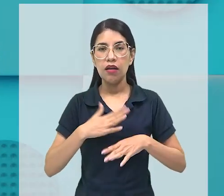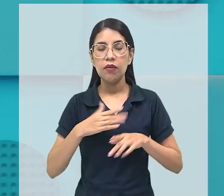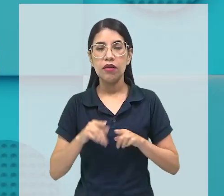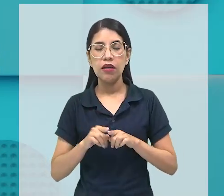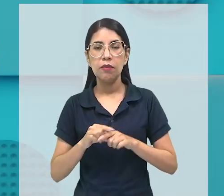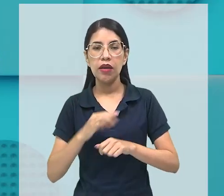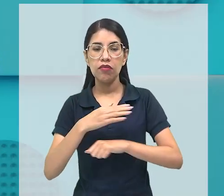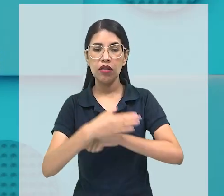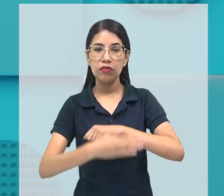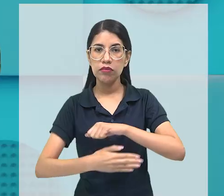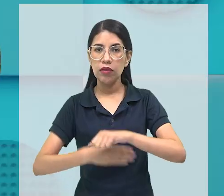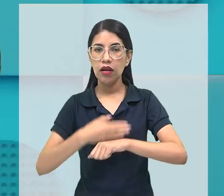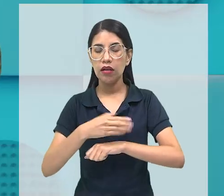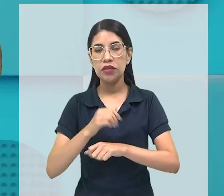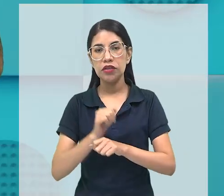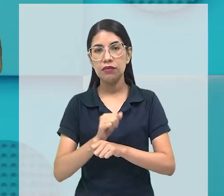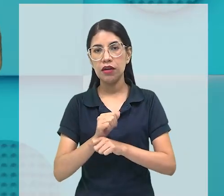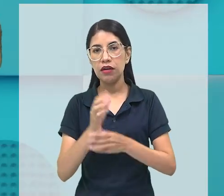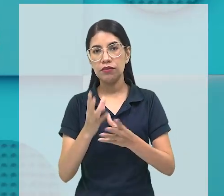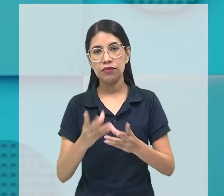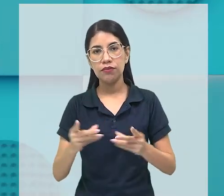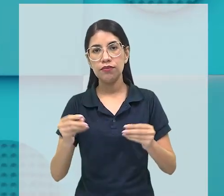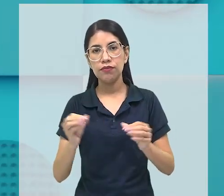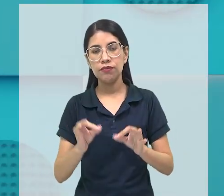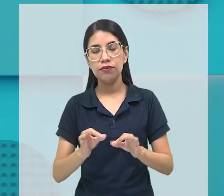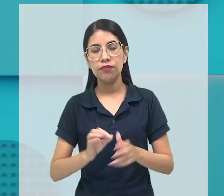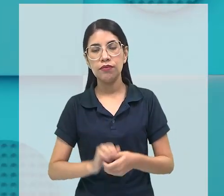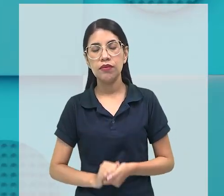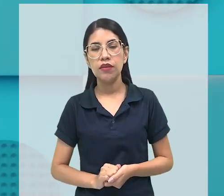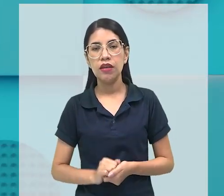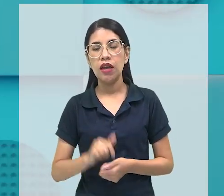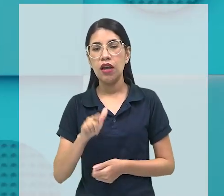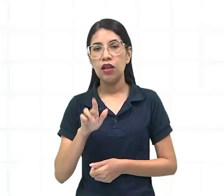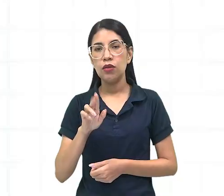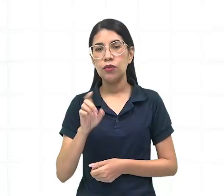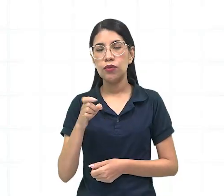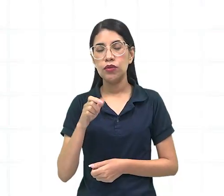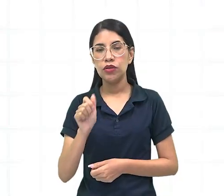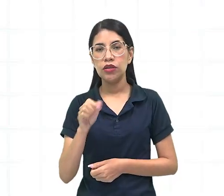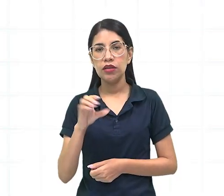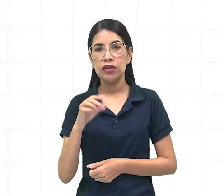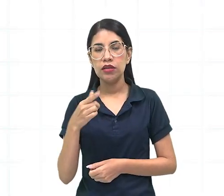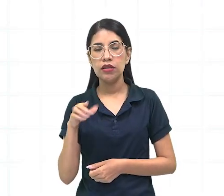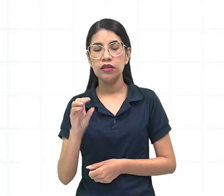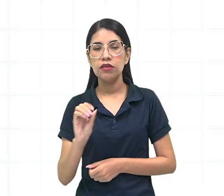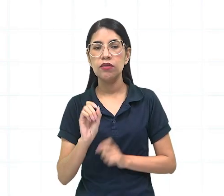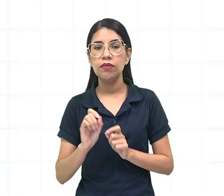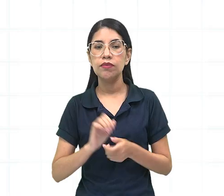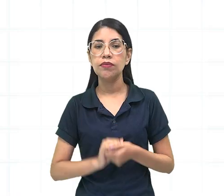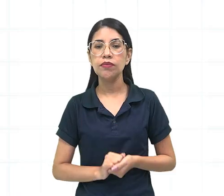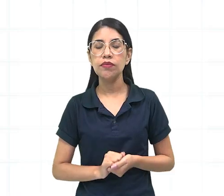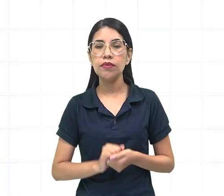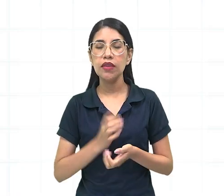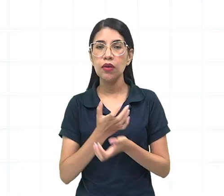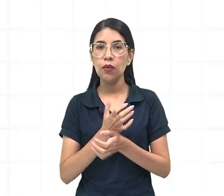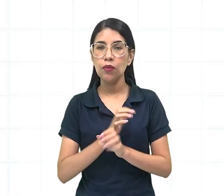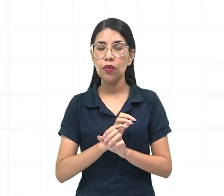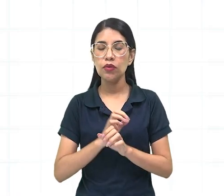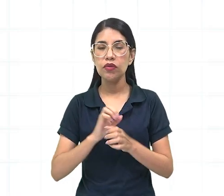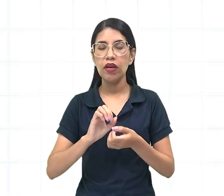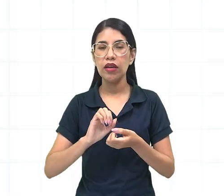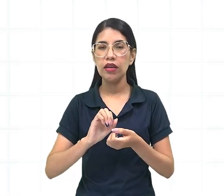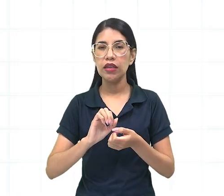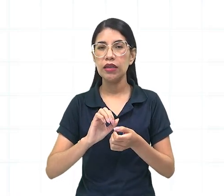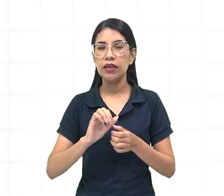mobilizar até que se cure, tá bom? Aí tem a luxação. O que é a luxação? É o deslocamento de um osso da sua